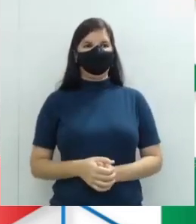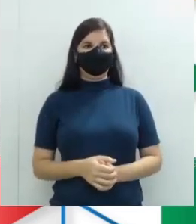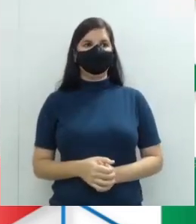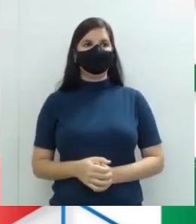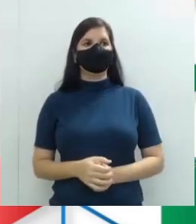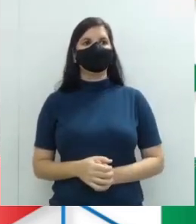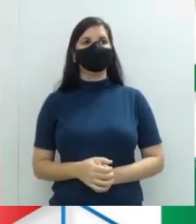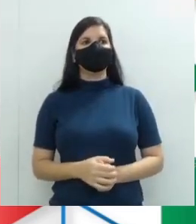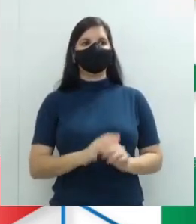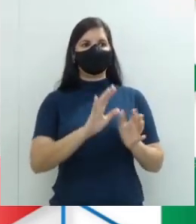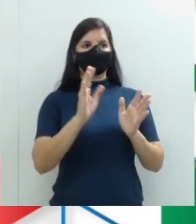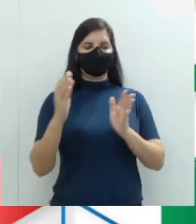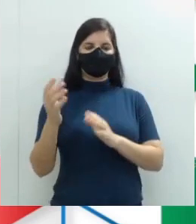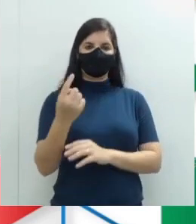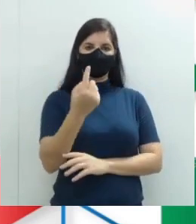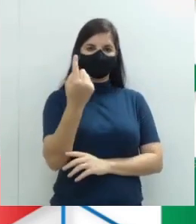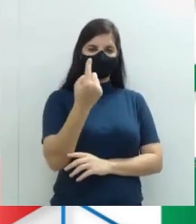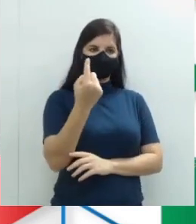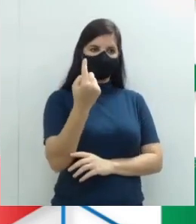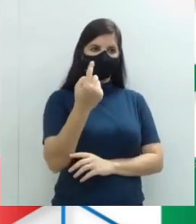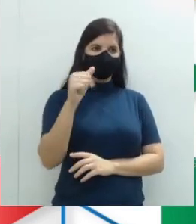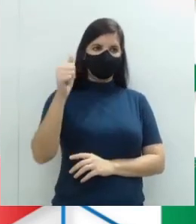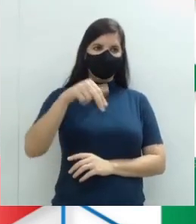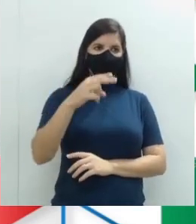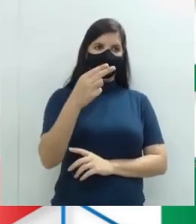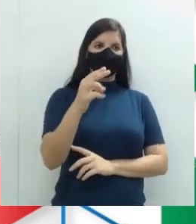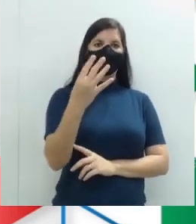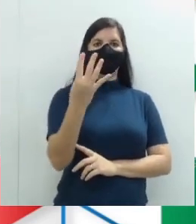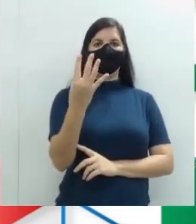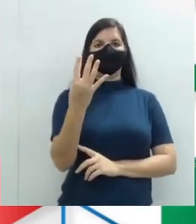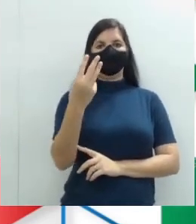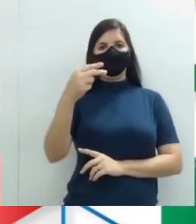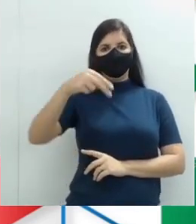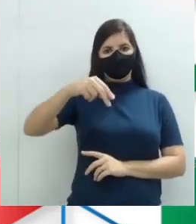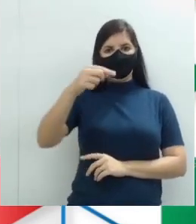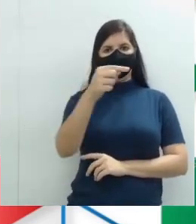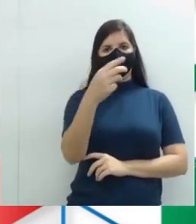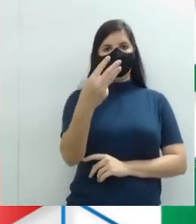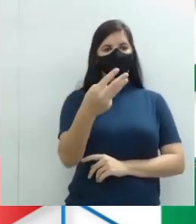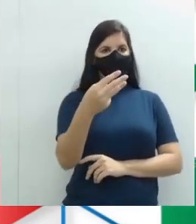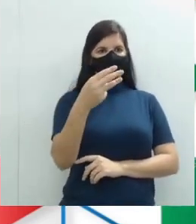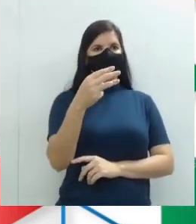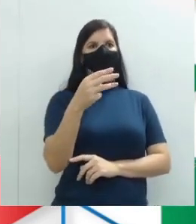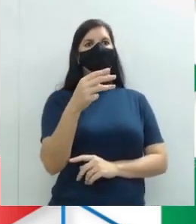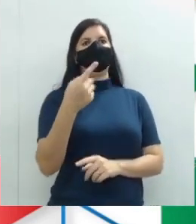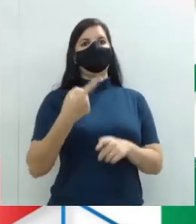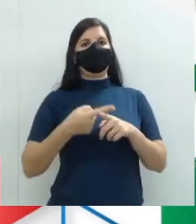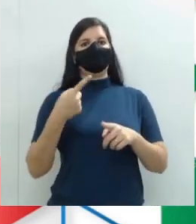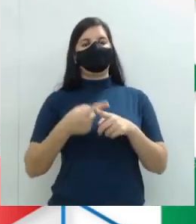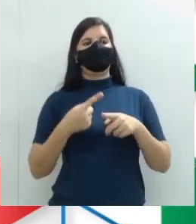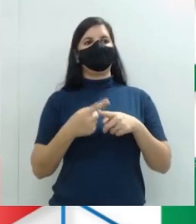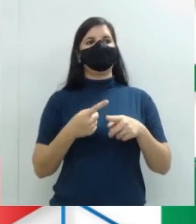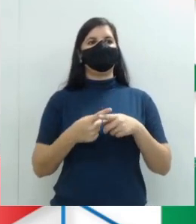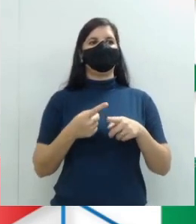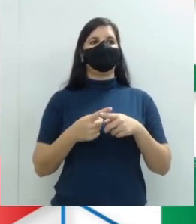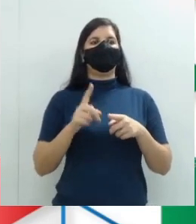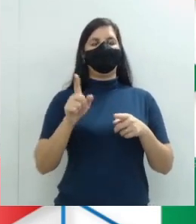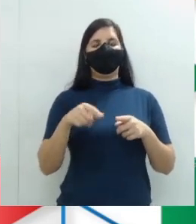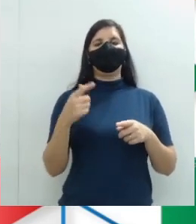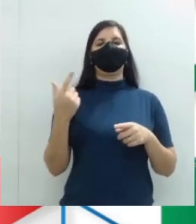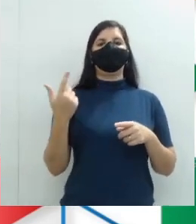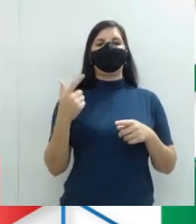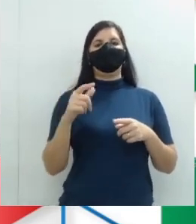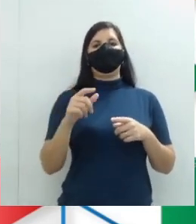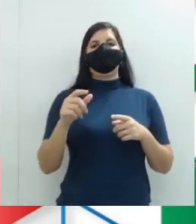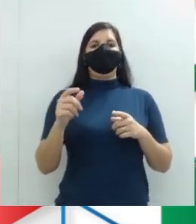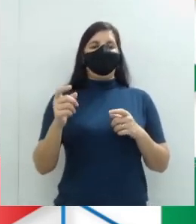A sequência 1, que é AN, 4 vezes N menos 3, porque ela foi definida de maneira